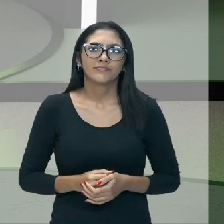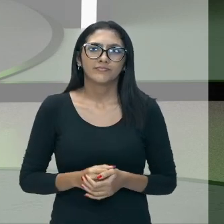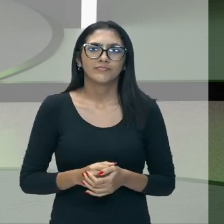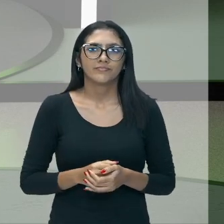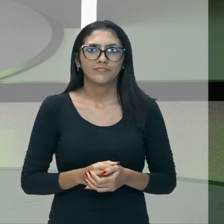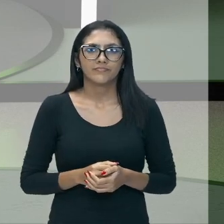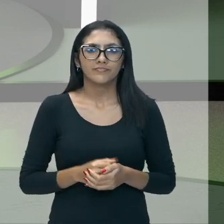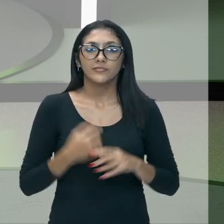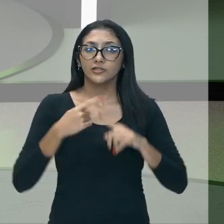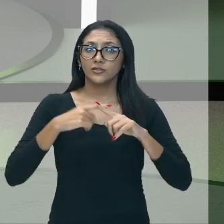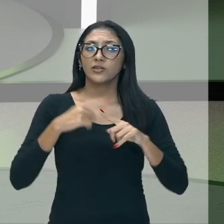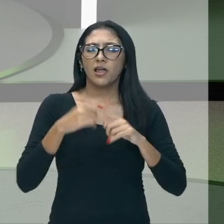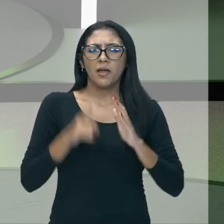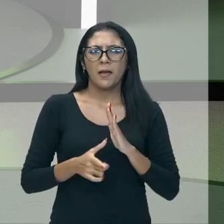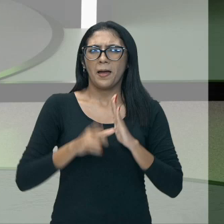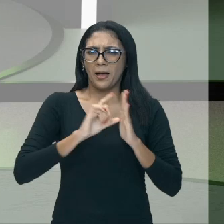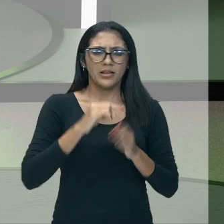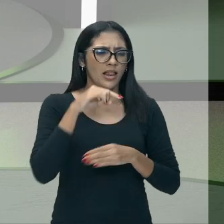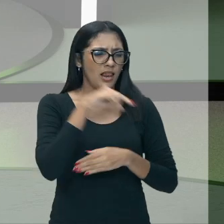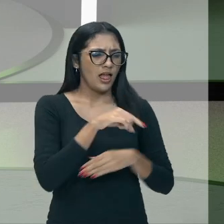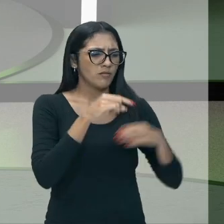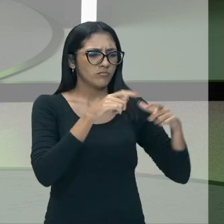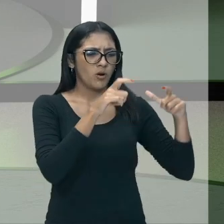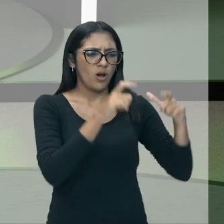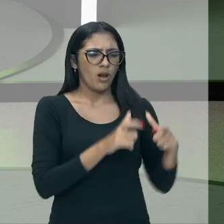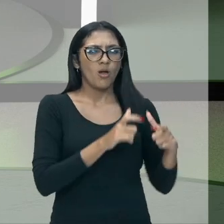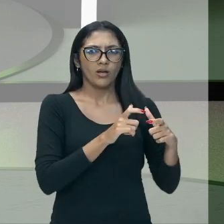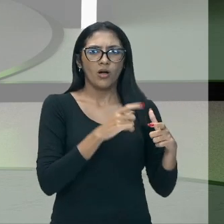desde o momento que ela vem com a energia